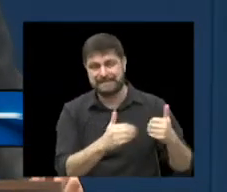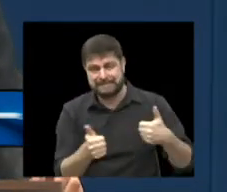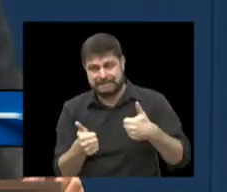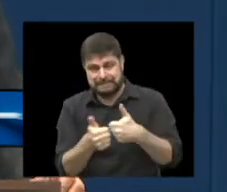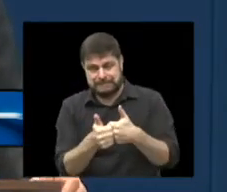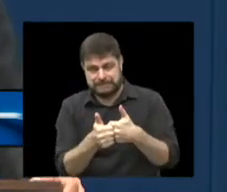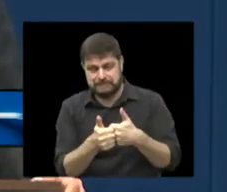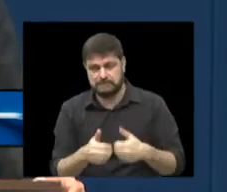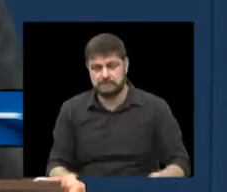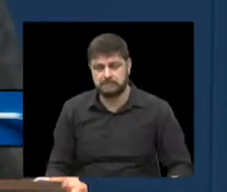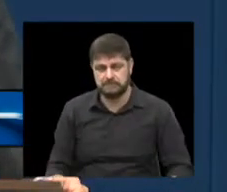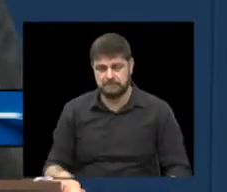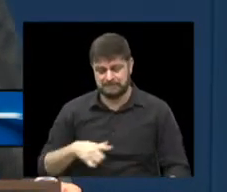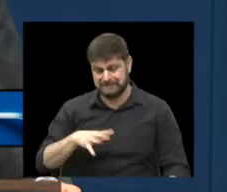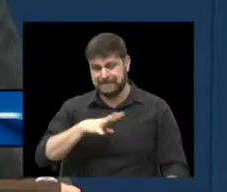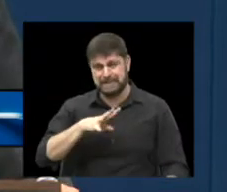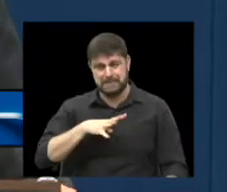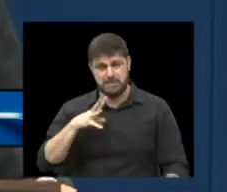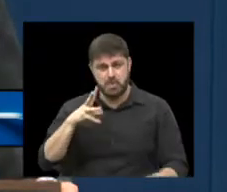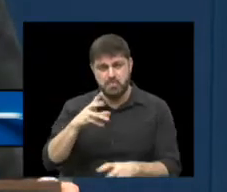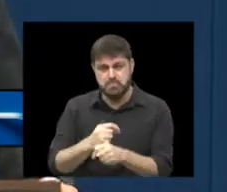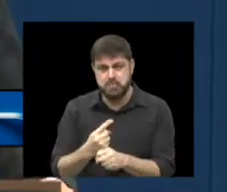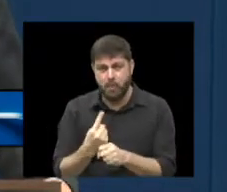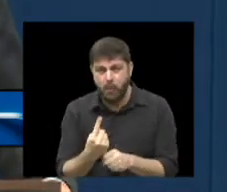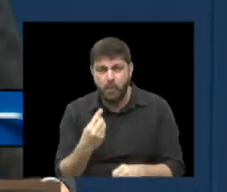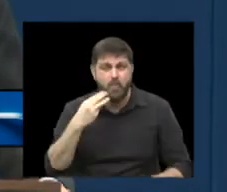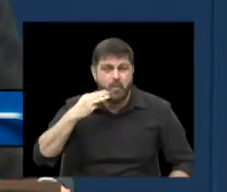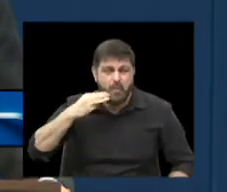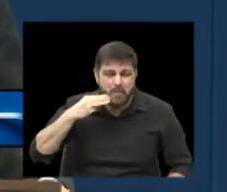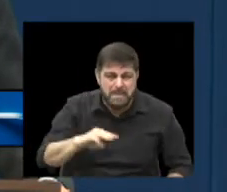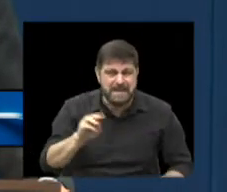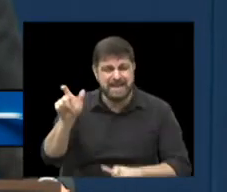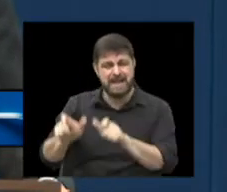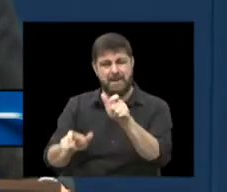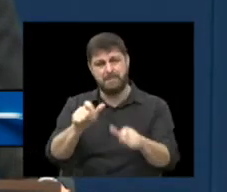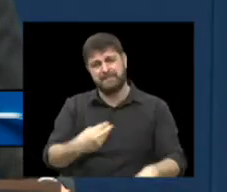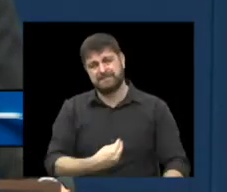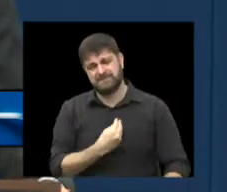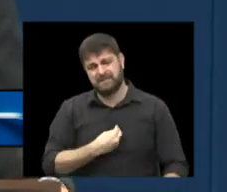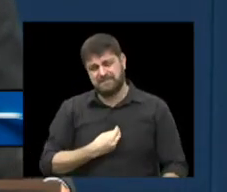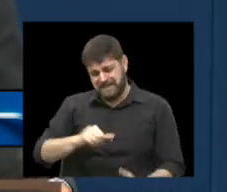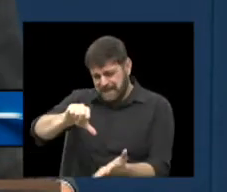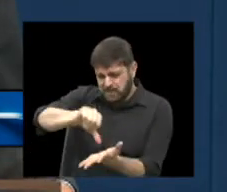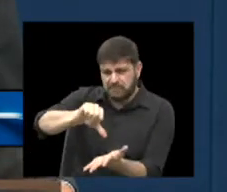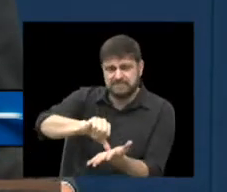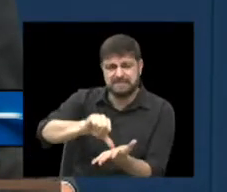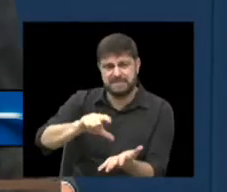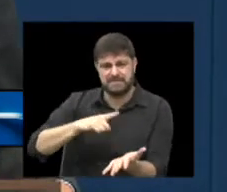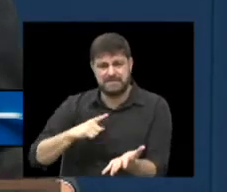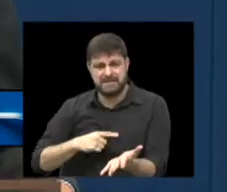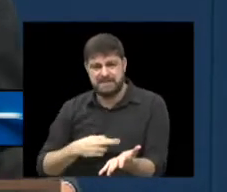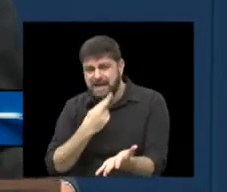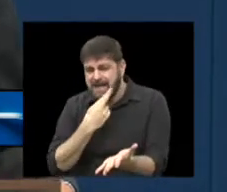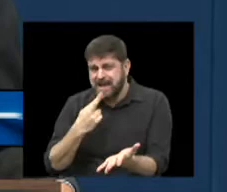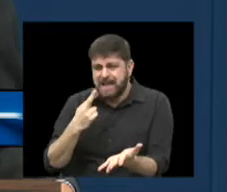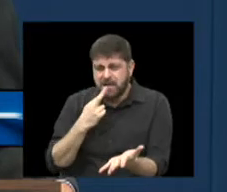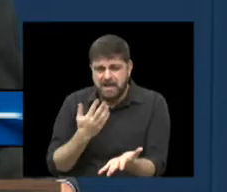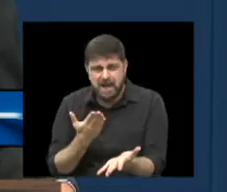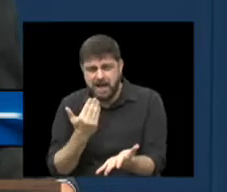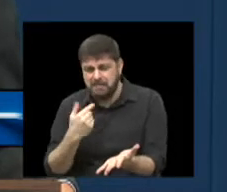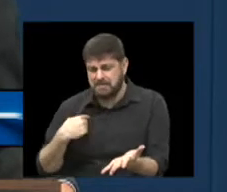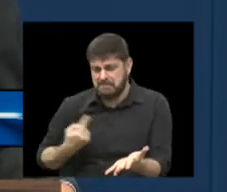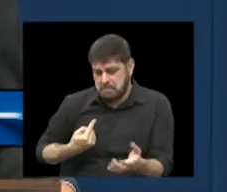de habitantes, que é um polo gastronômico, cultural, que é uma cidade grande, gente, não é